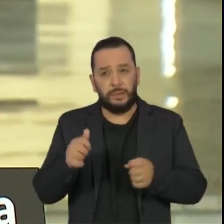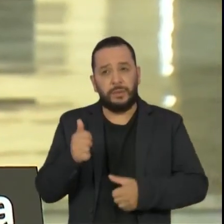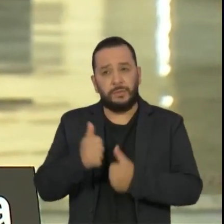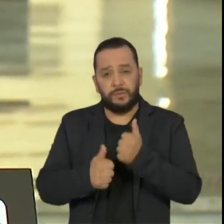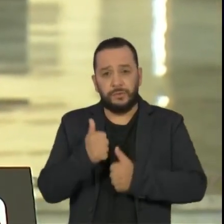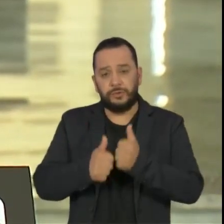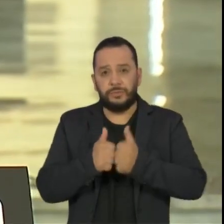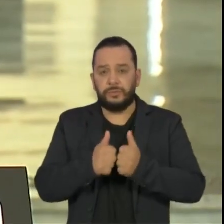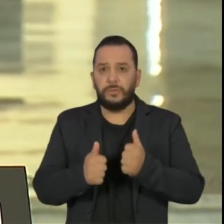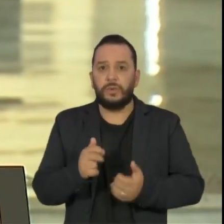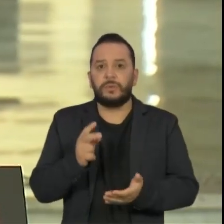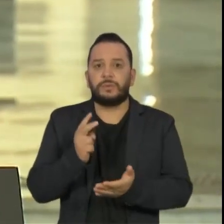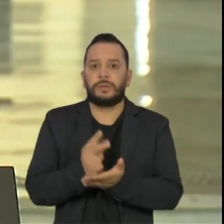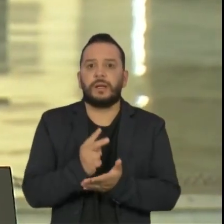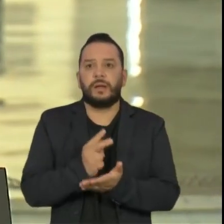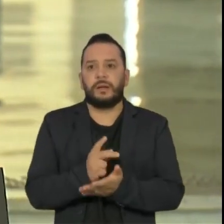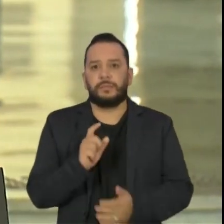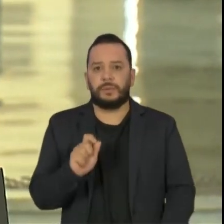sempre